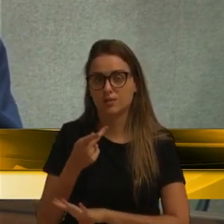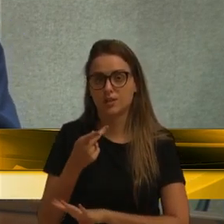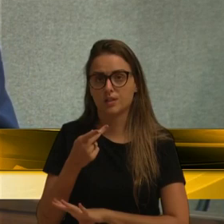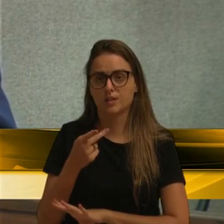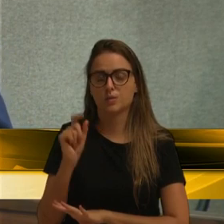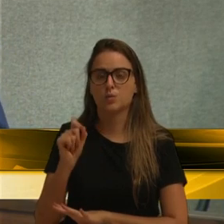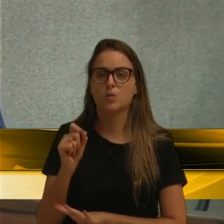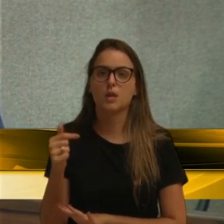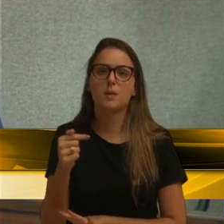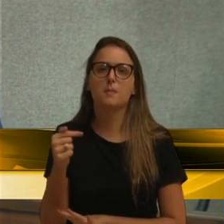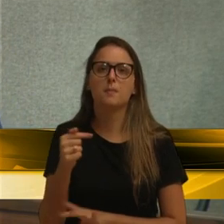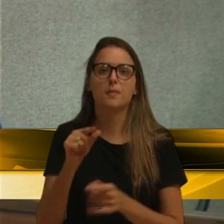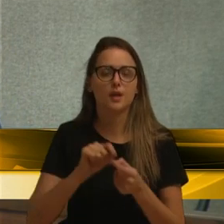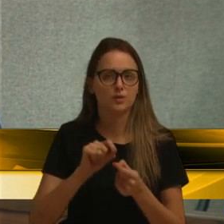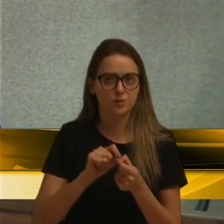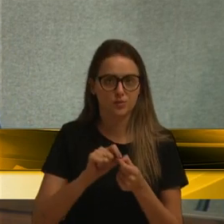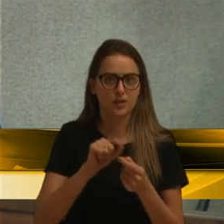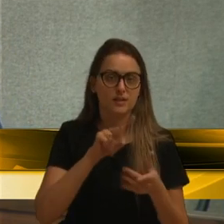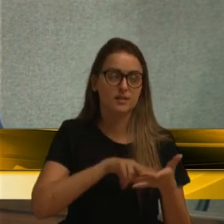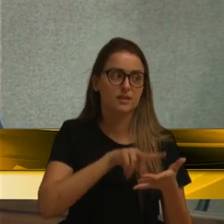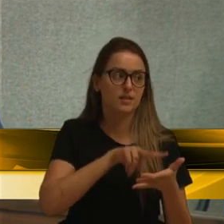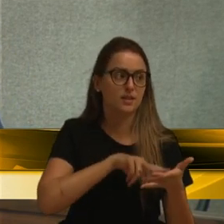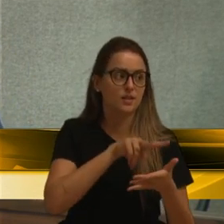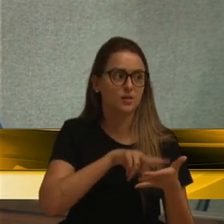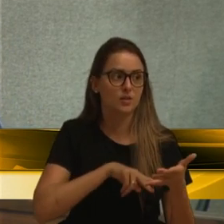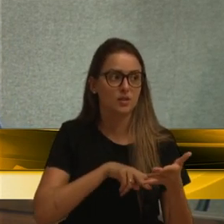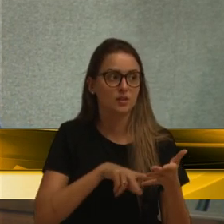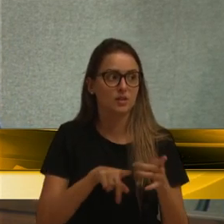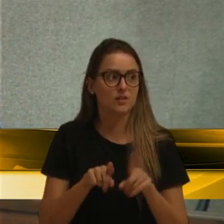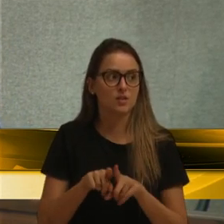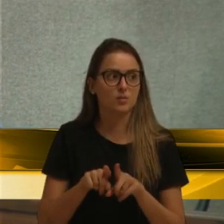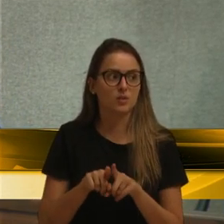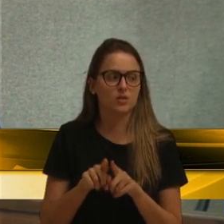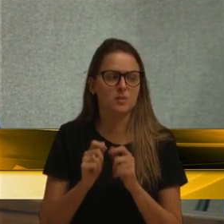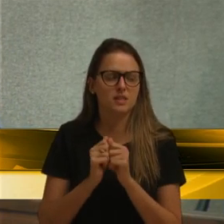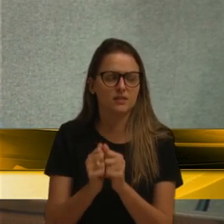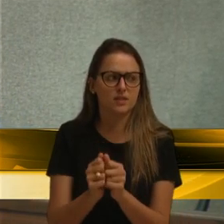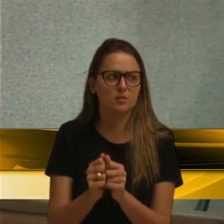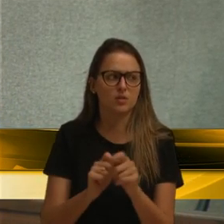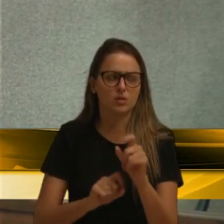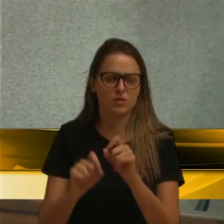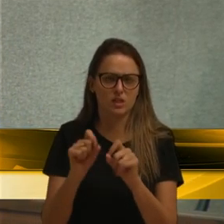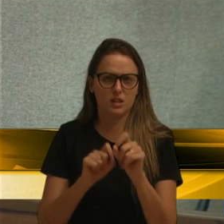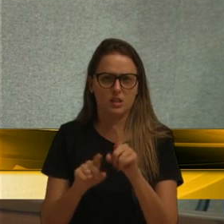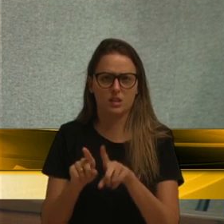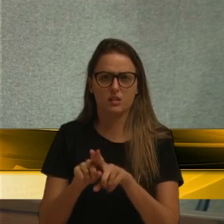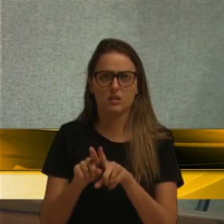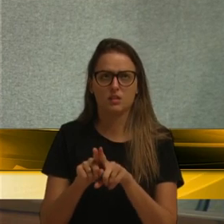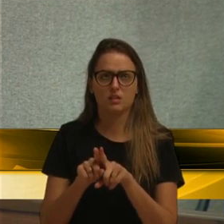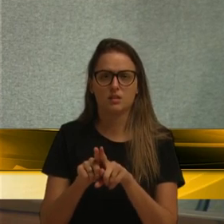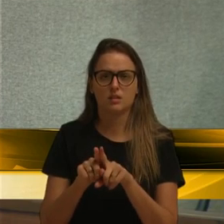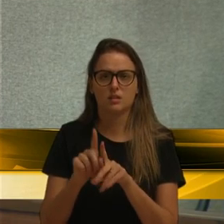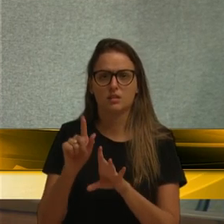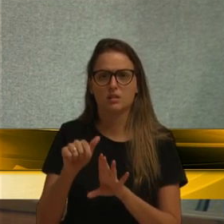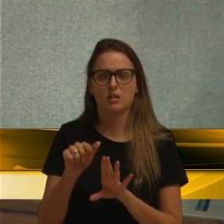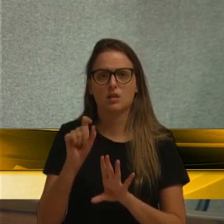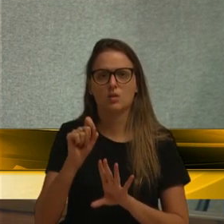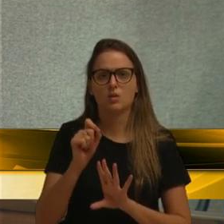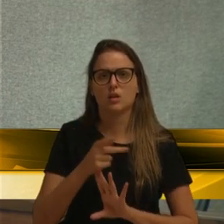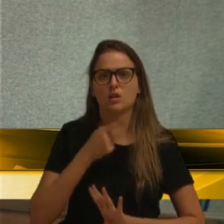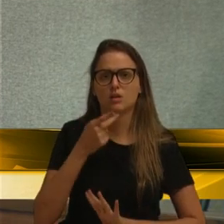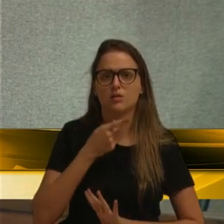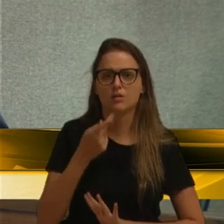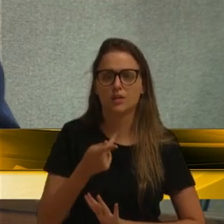o que menos faz a relatoria dos processos. Mas, de qualquer maneira, fica